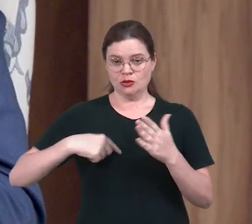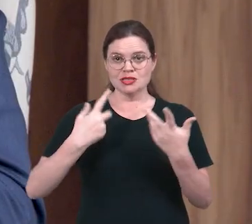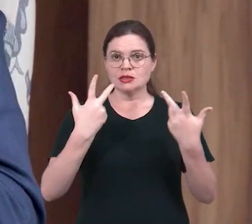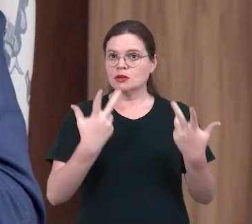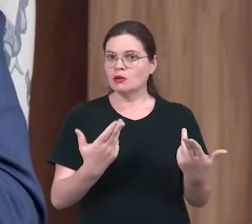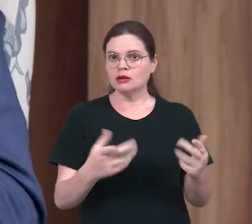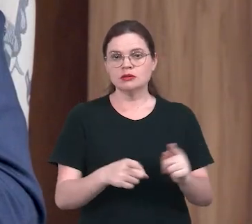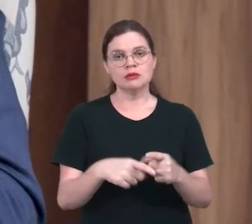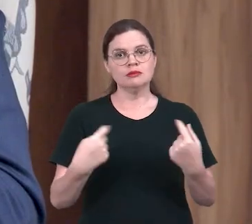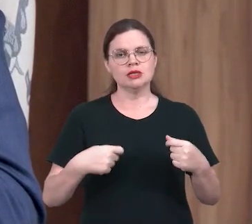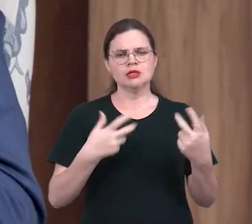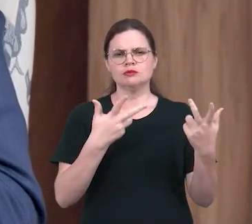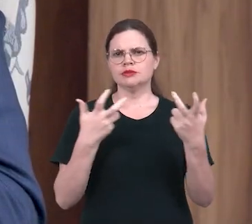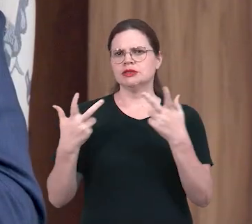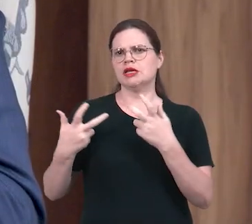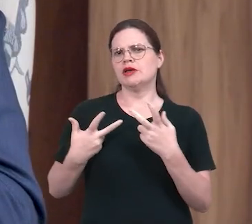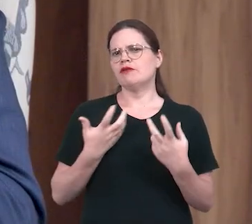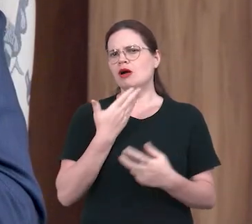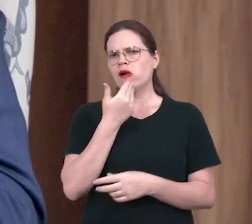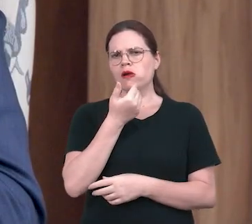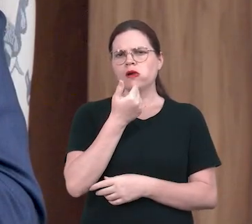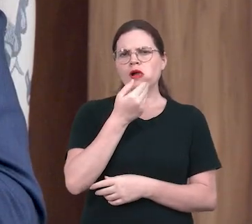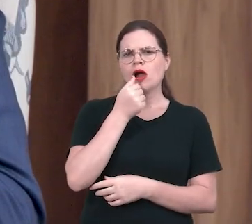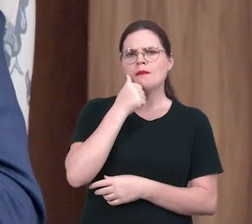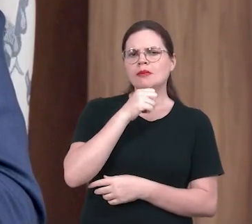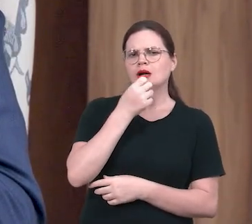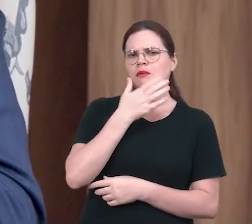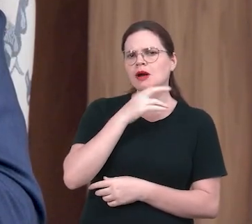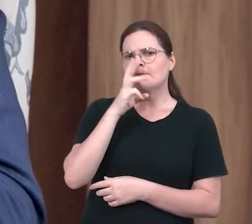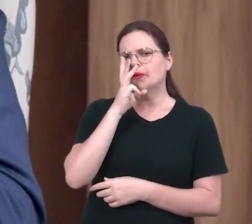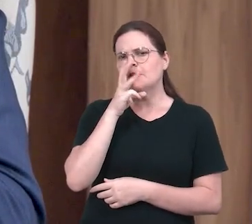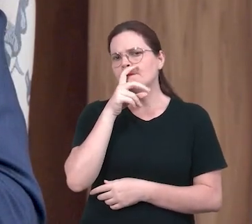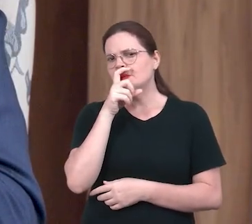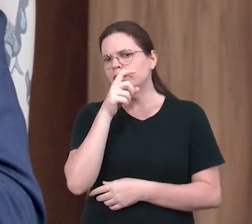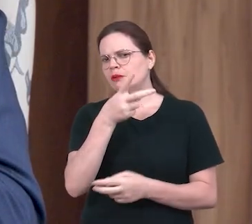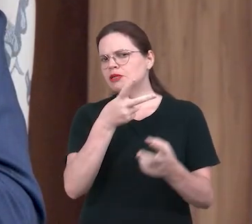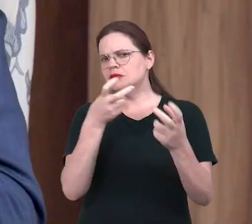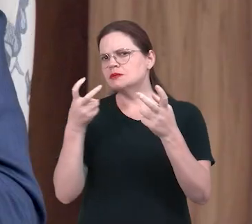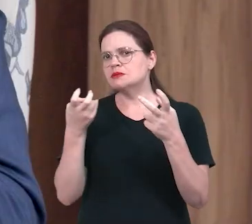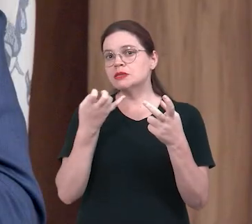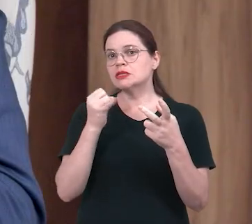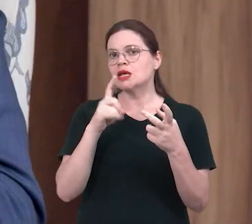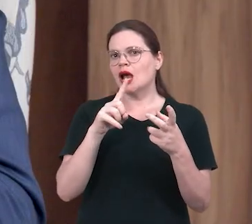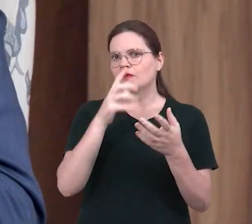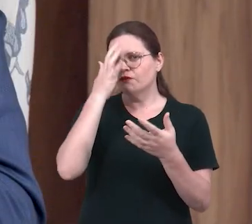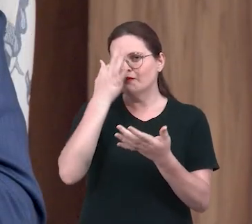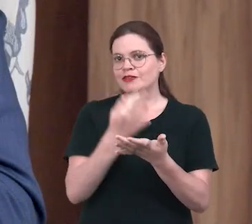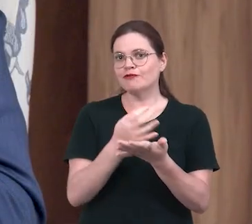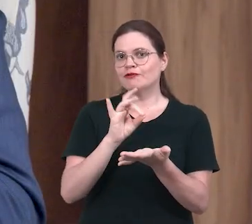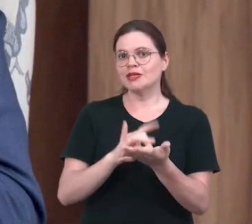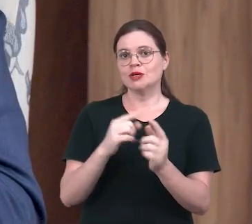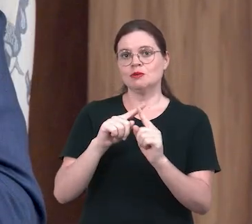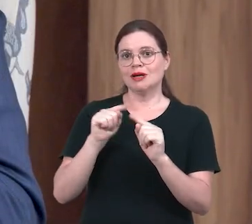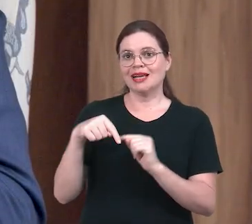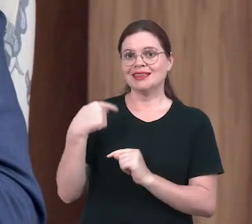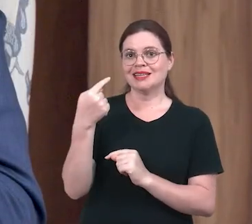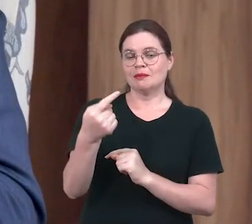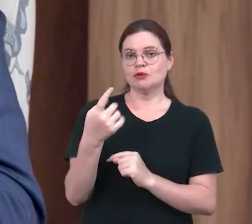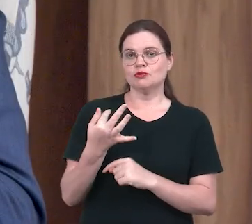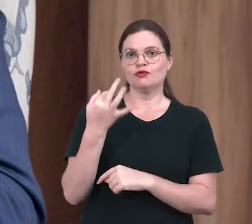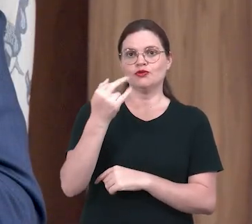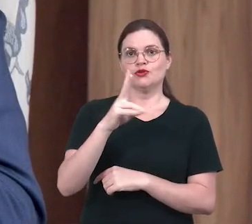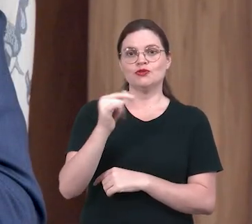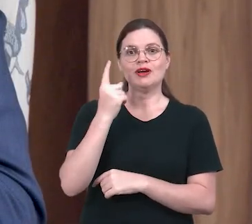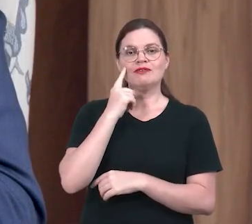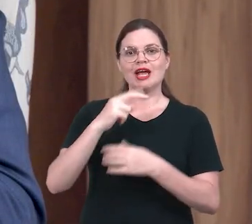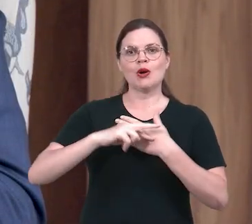casa, na intimidade da nossa casa. Por quê? Porque amanhã eles vão poder saber que a consequência